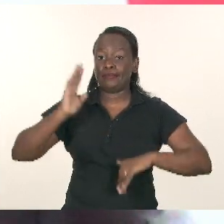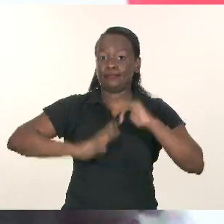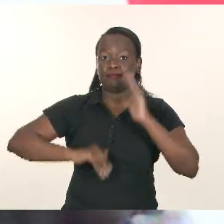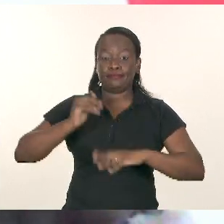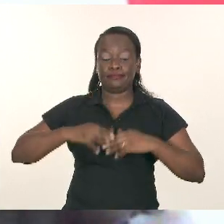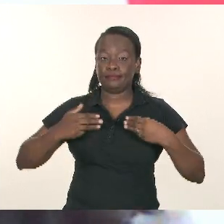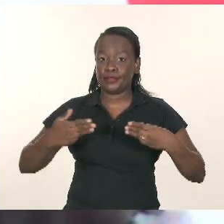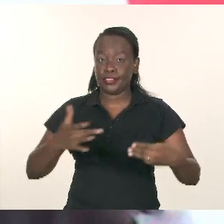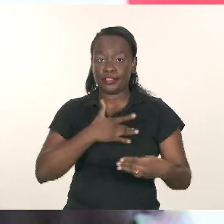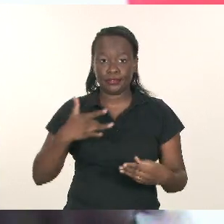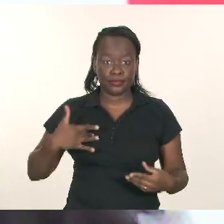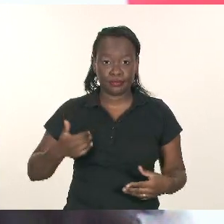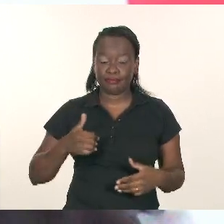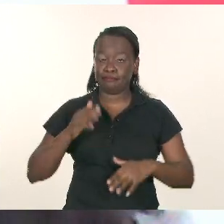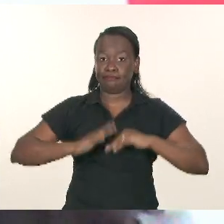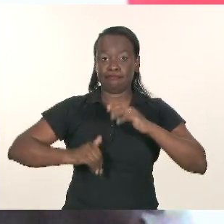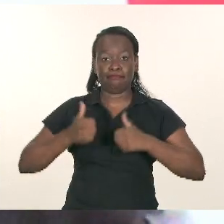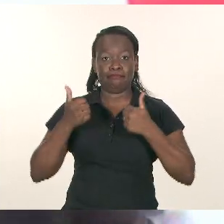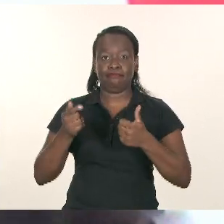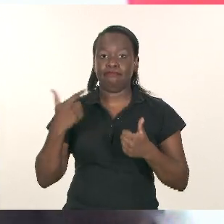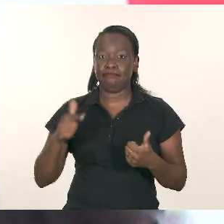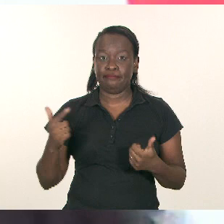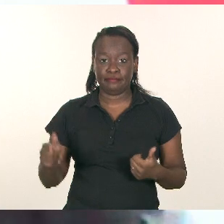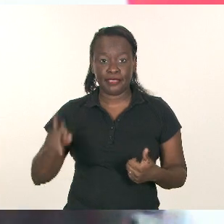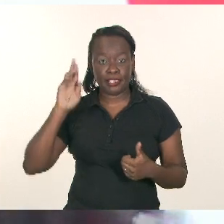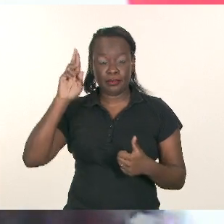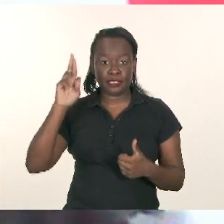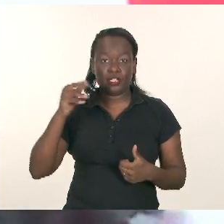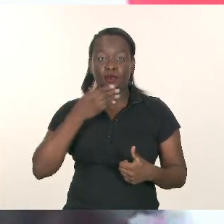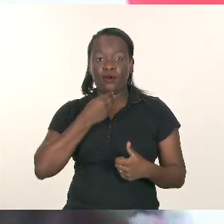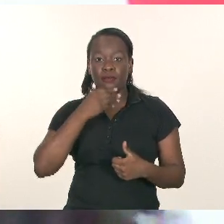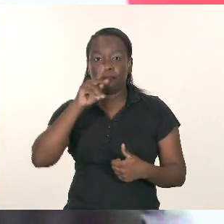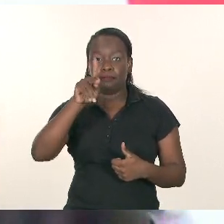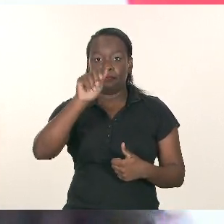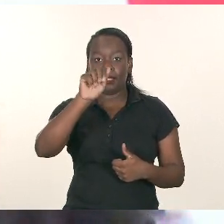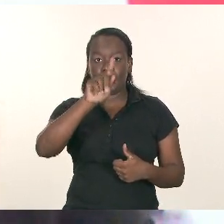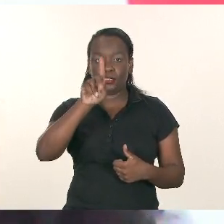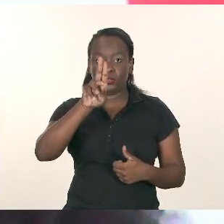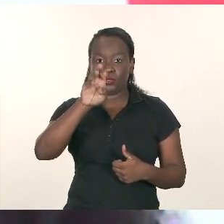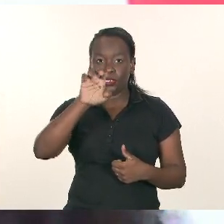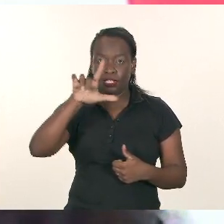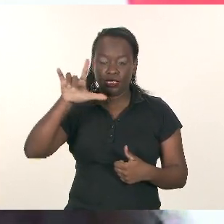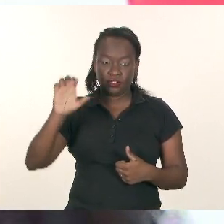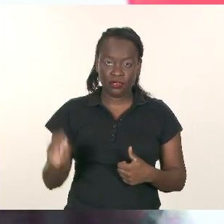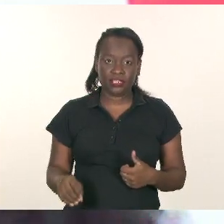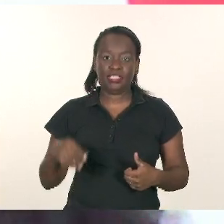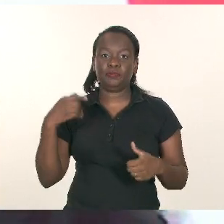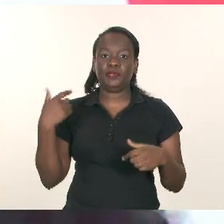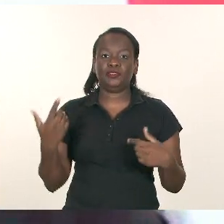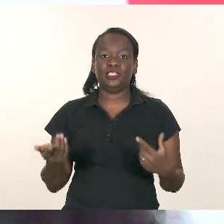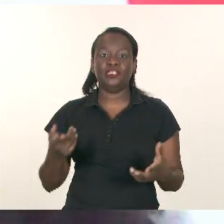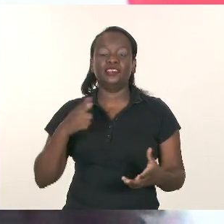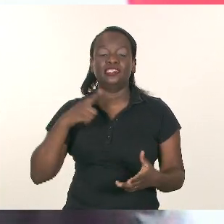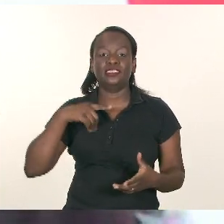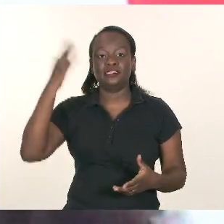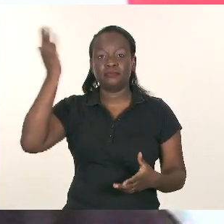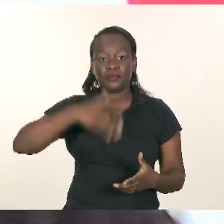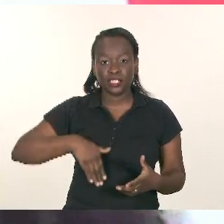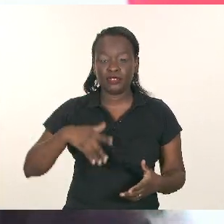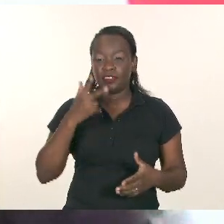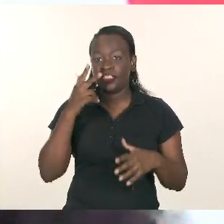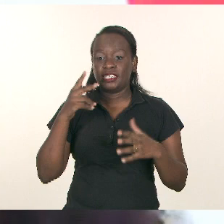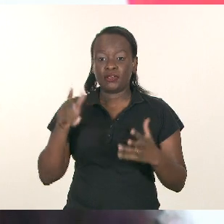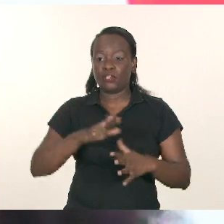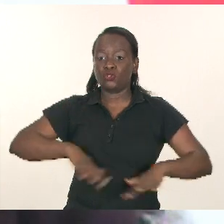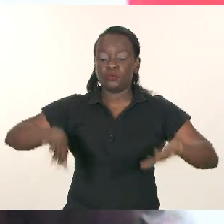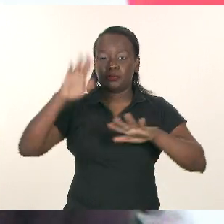do Ministério da Saúde, né, comandado pelo general Pazuello, que tem, refletindo a posição de pária do